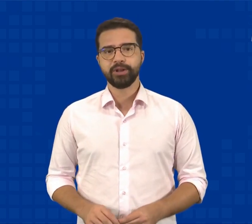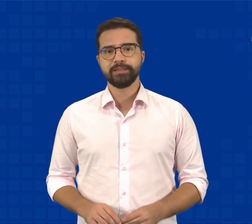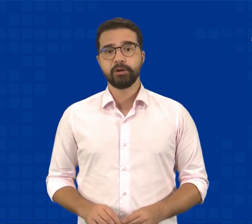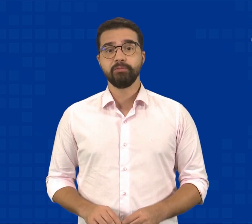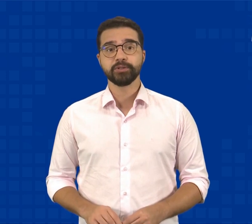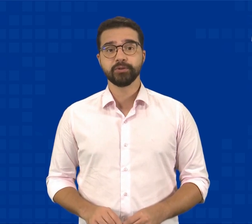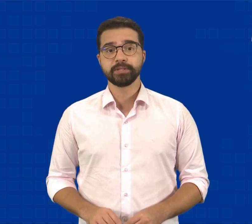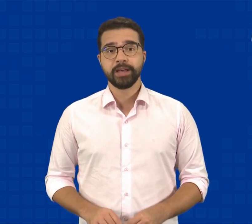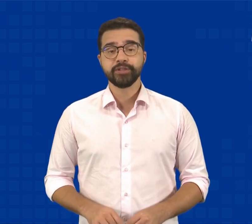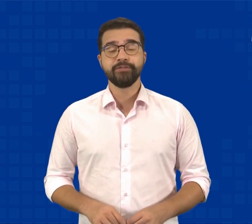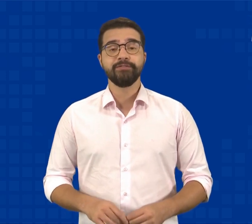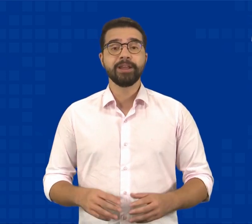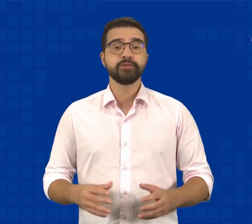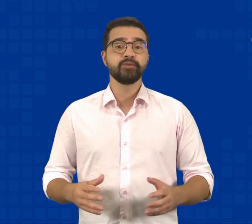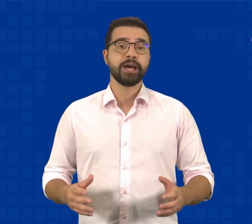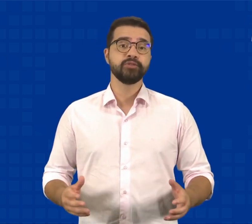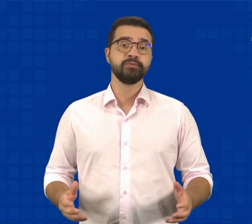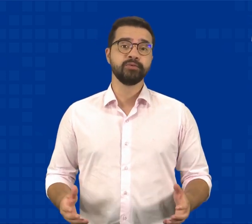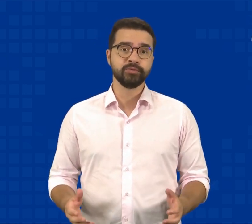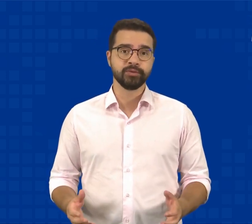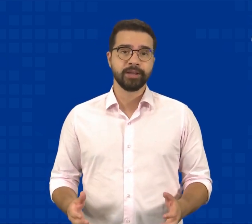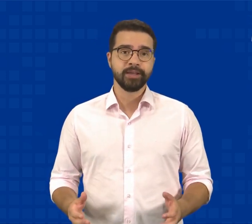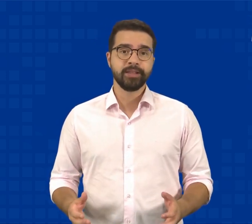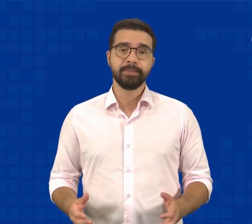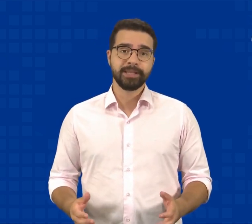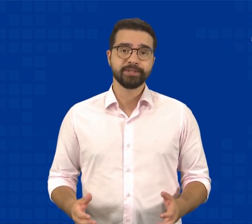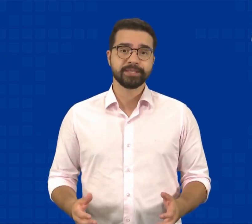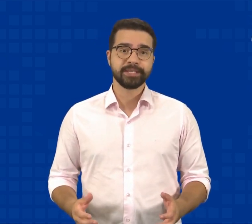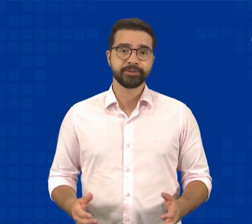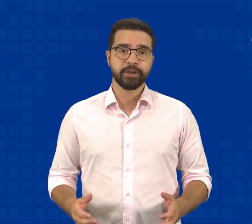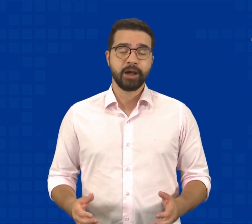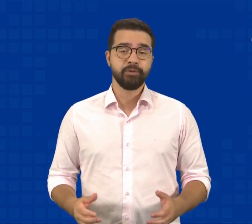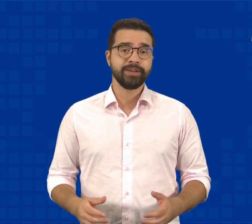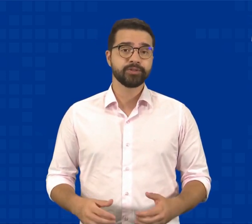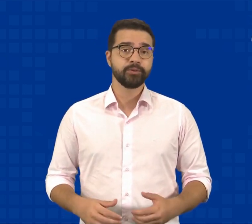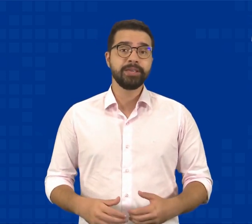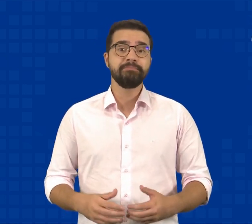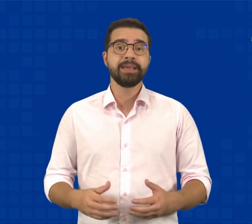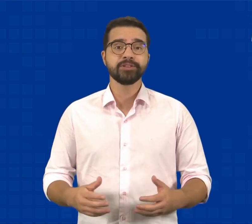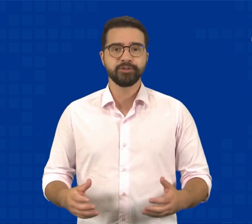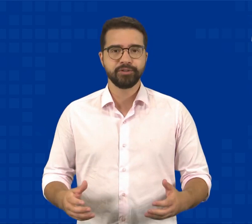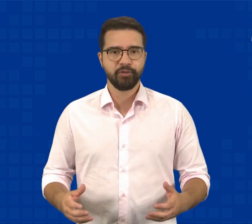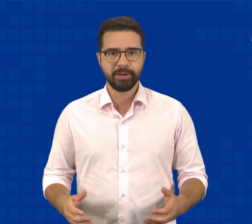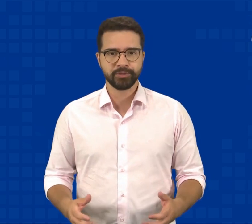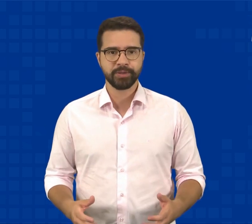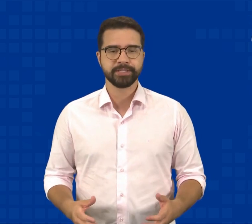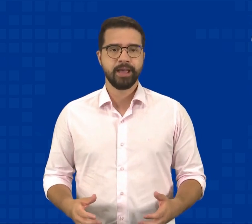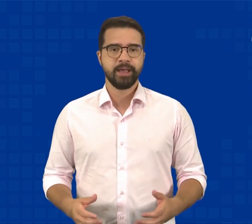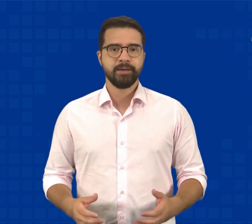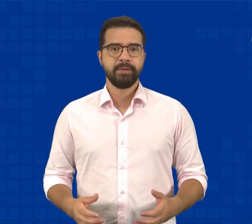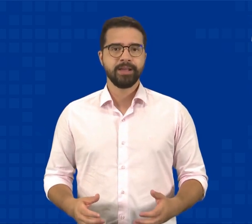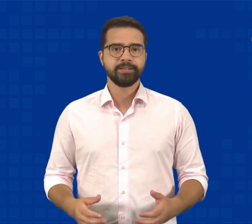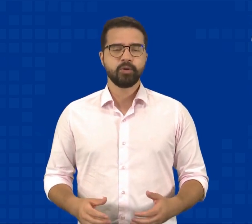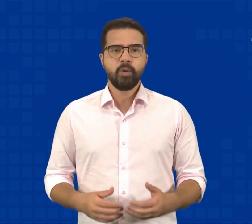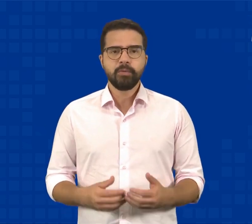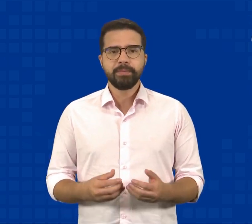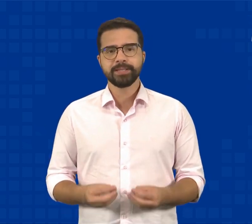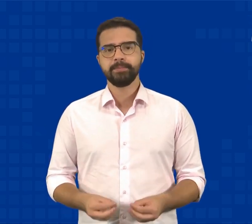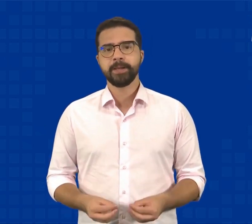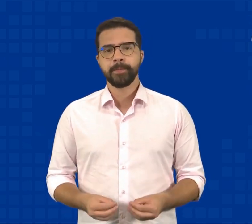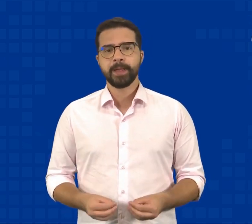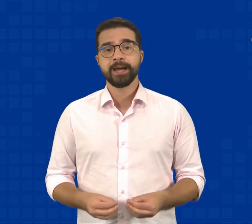se conectar com pessoas de vários lugares do mundo e também temos acesso a um universo imenso de informações. Mas